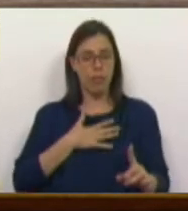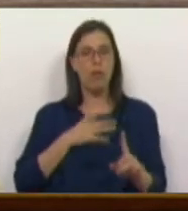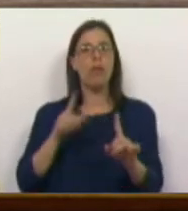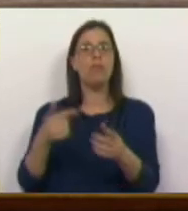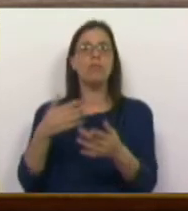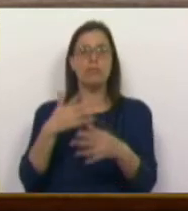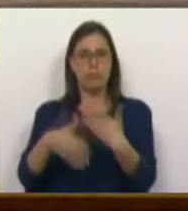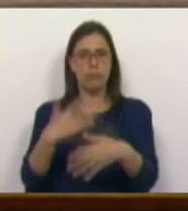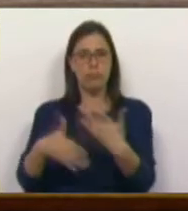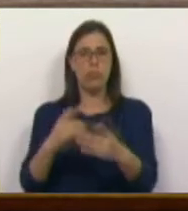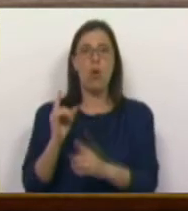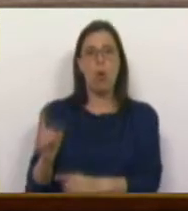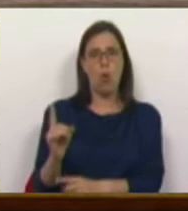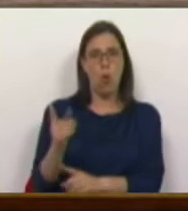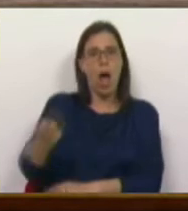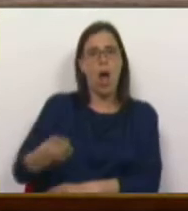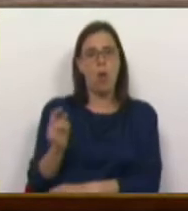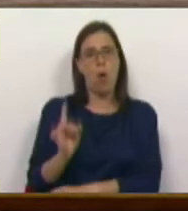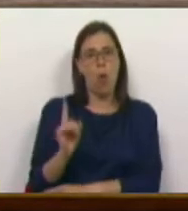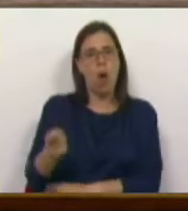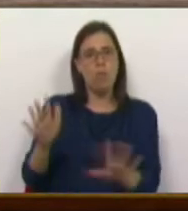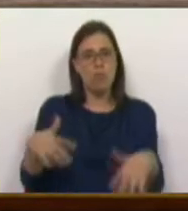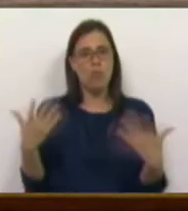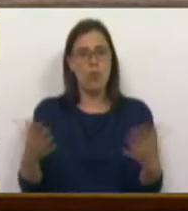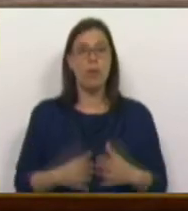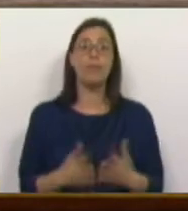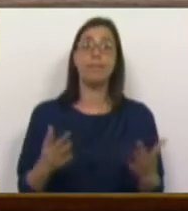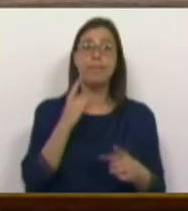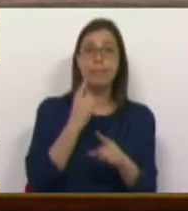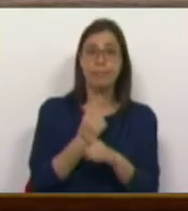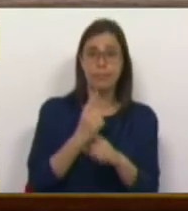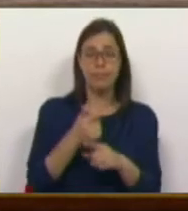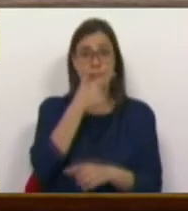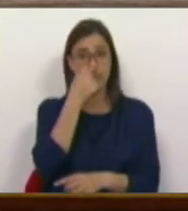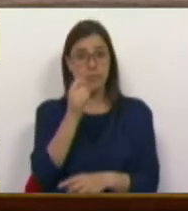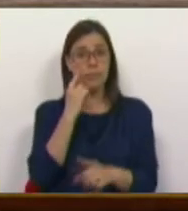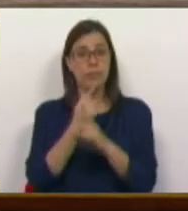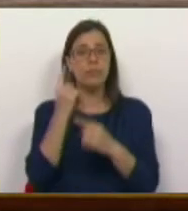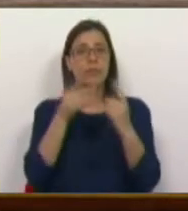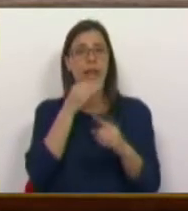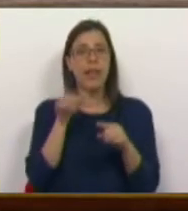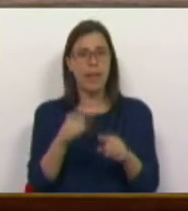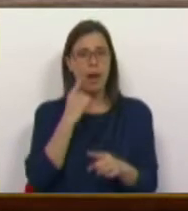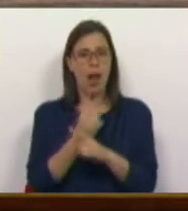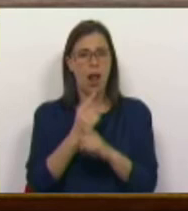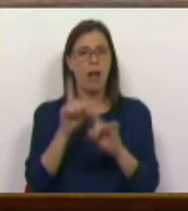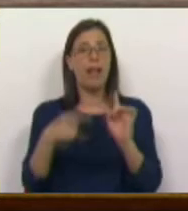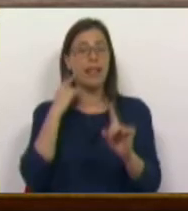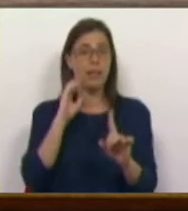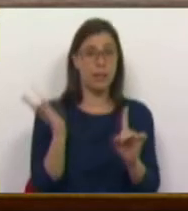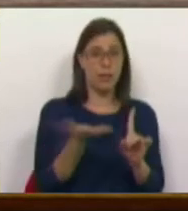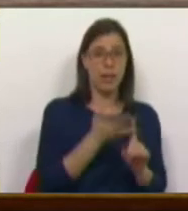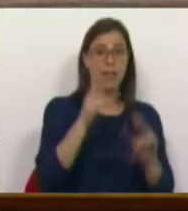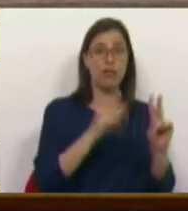que os rentabilizem por via do arrendamento. Mantendo-se o abandono de determinado terreno após